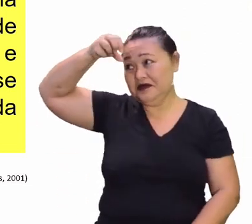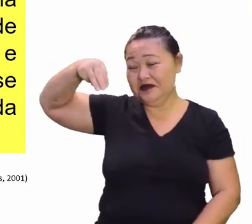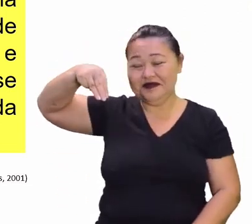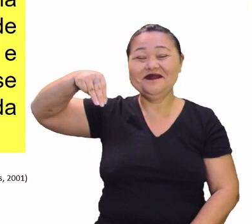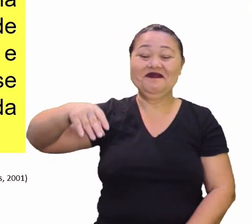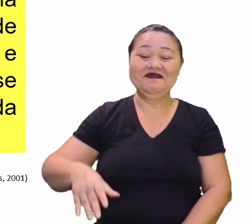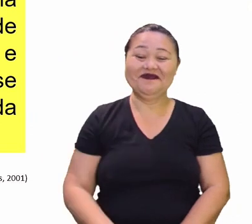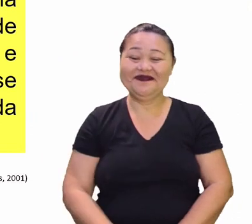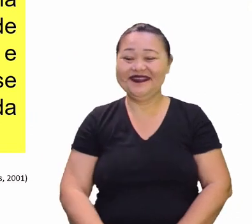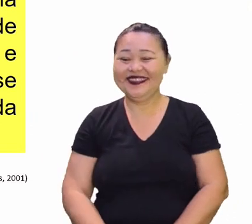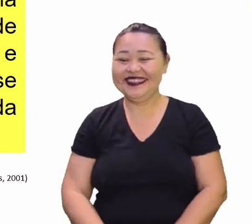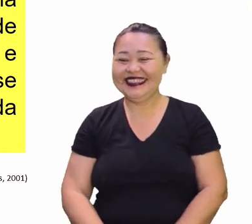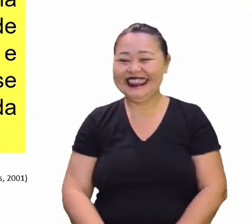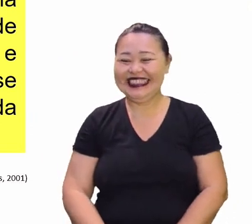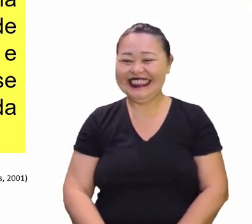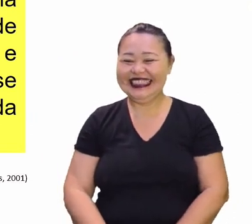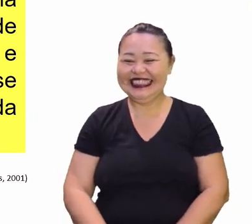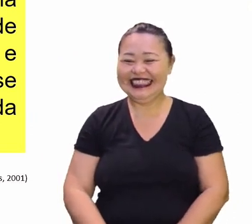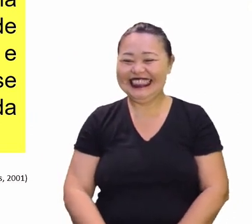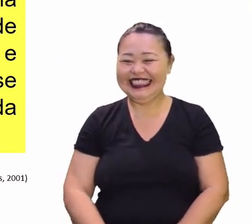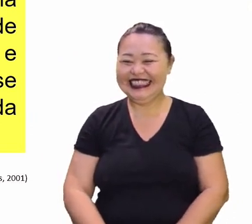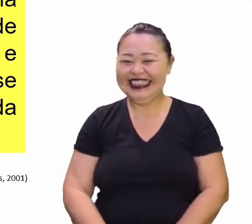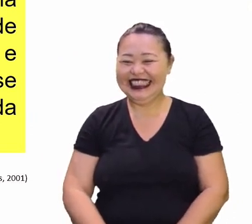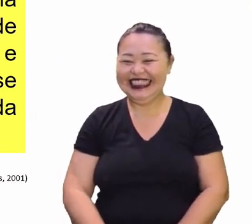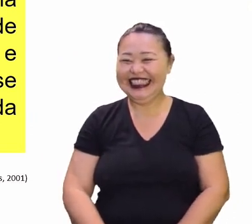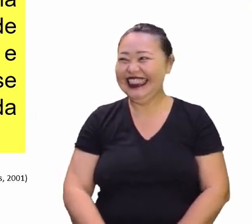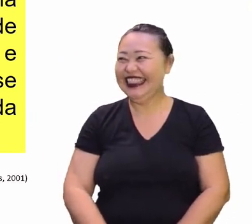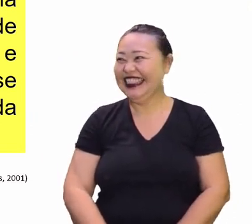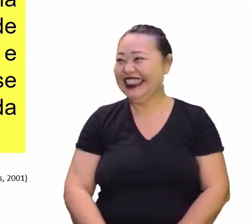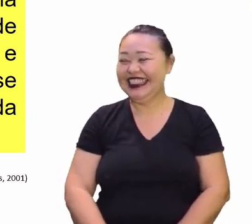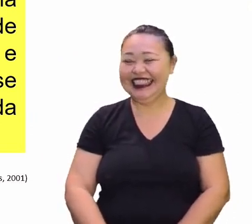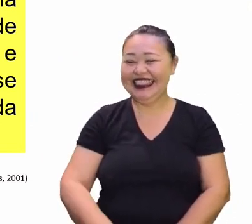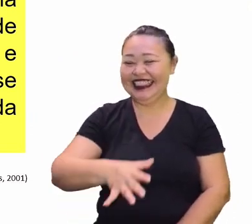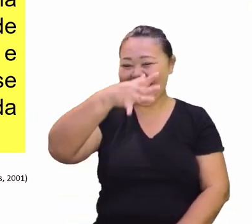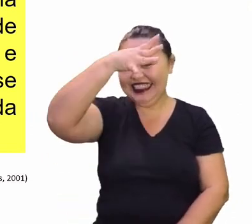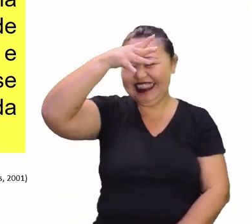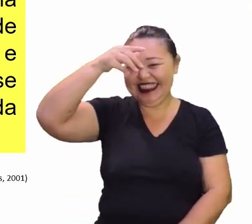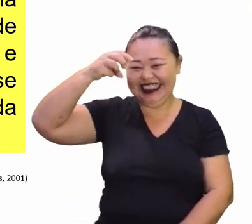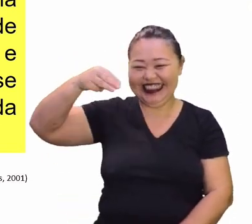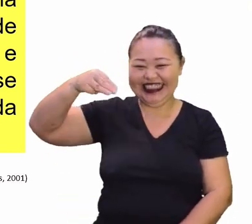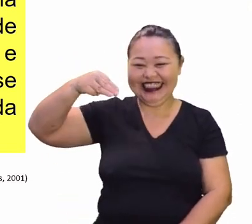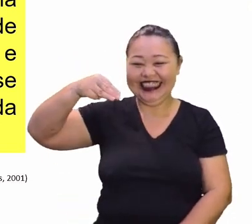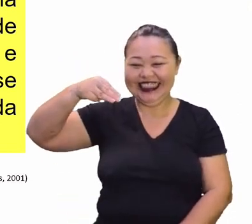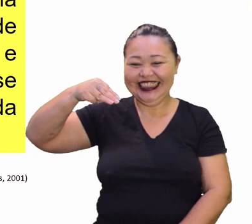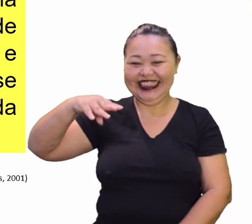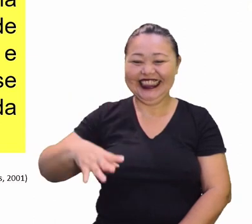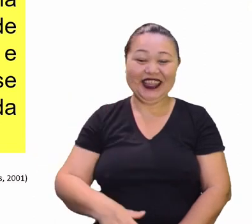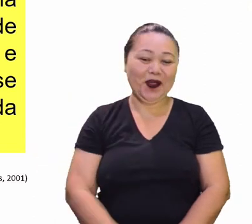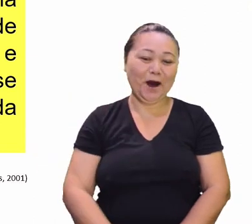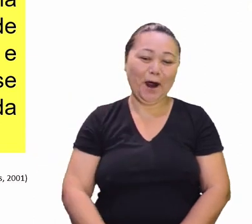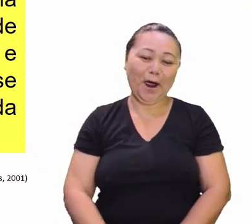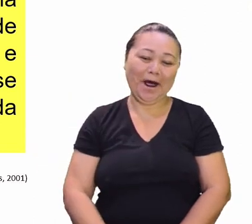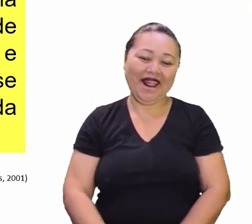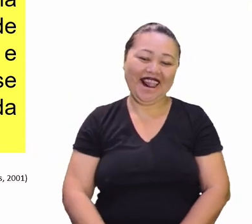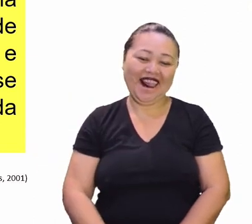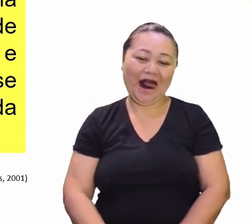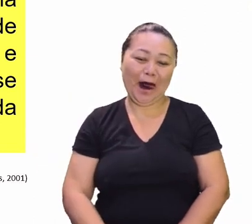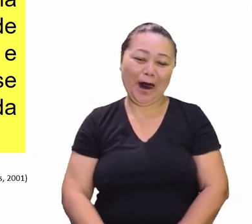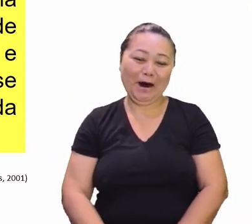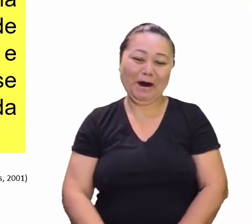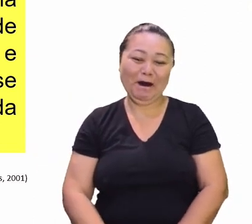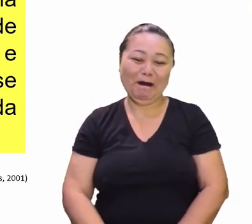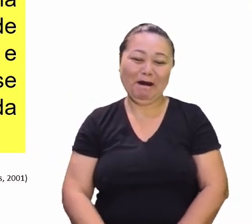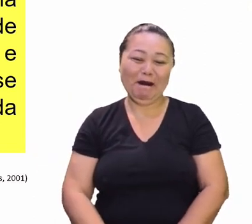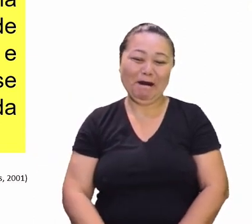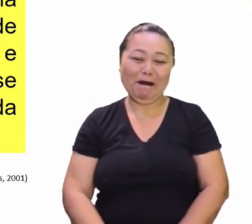Manaus? Manaus. Ah. Quando... Tu tá com gaiatice, né? Não, tá, tô beleza. não. Tá, não, mas já para Rio já era, já